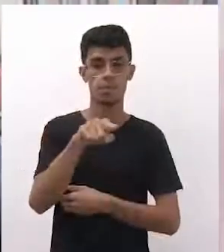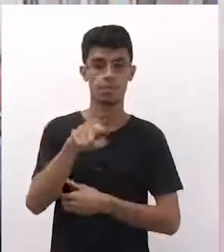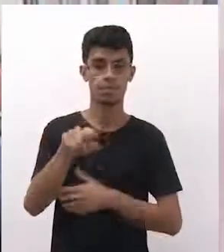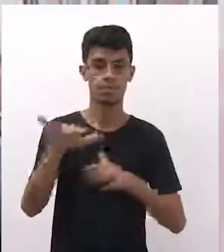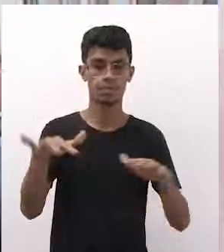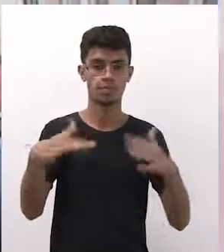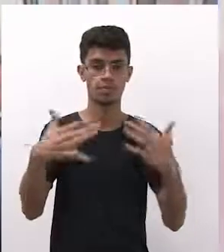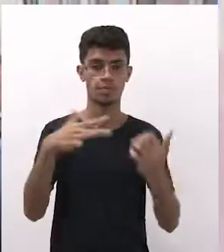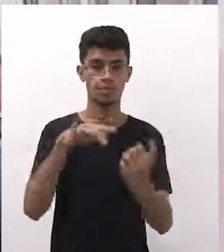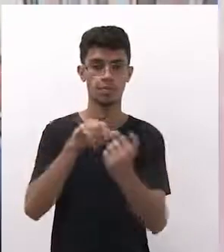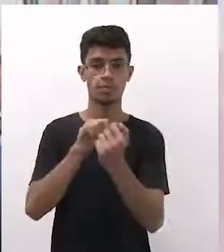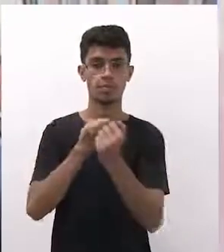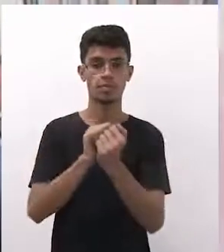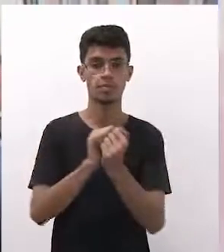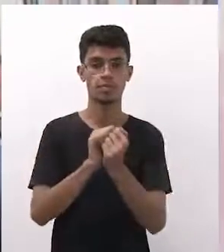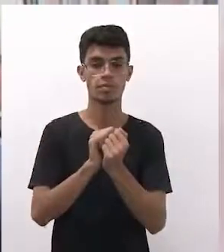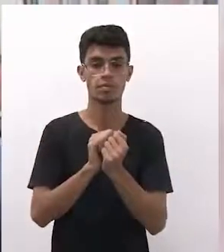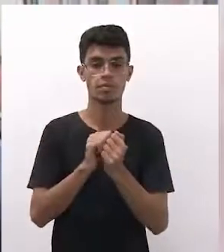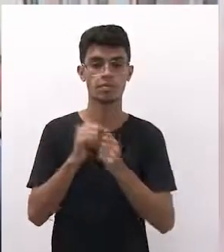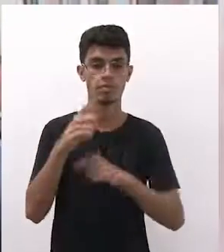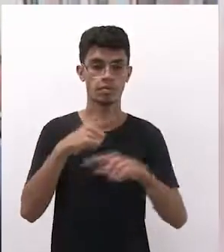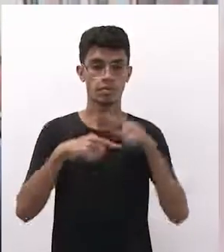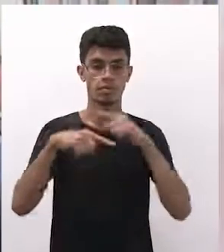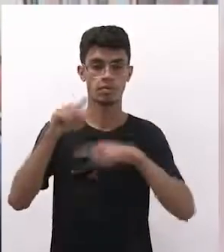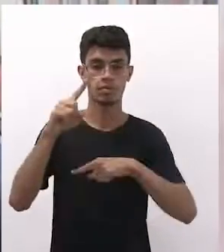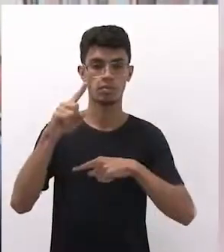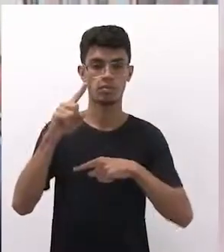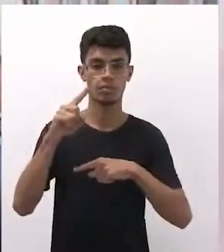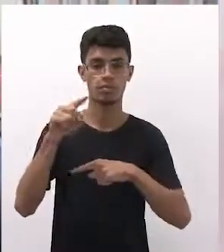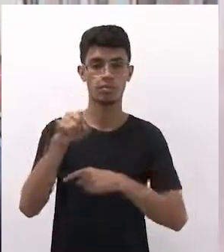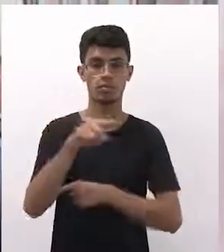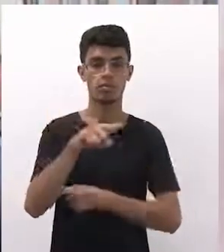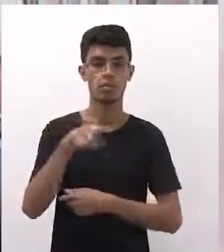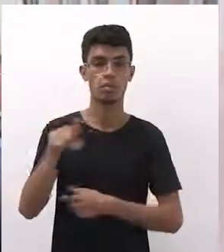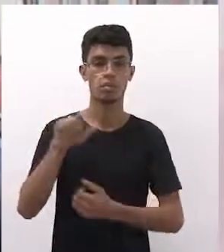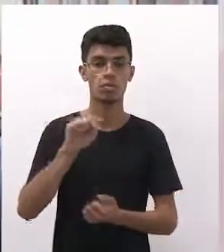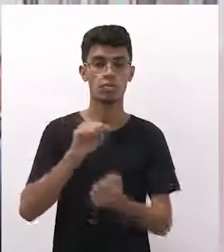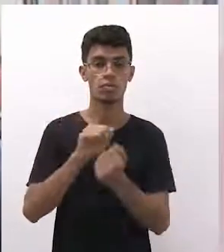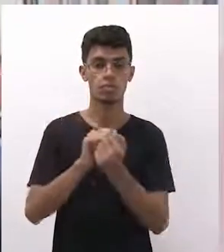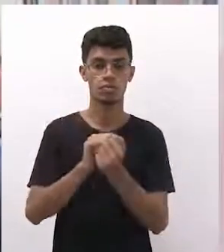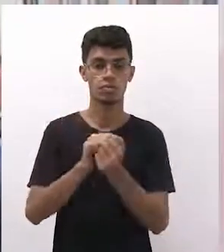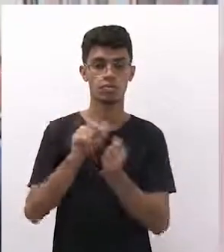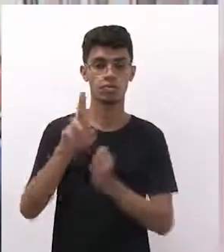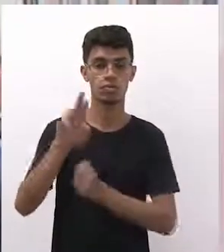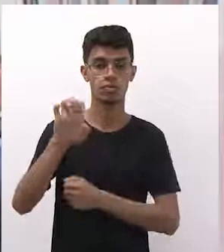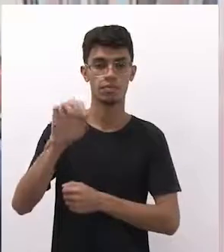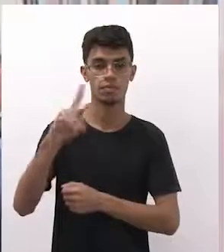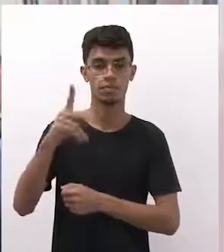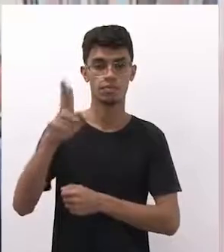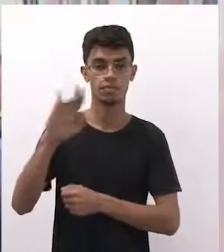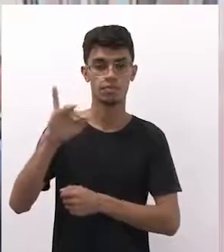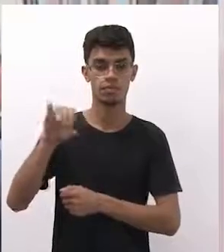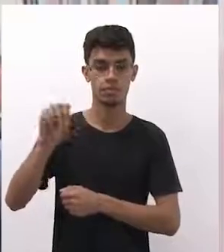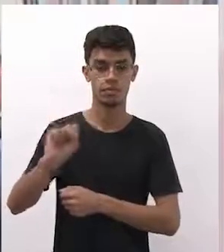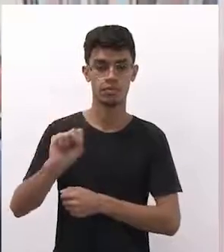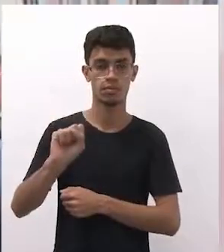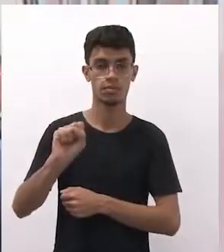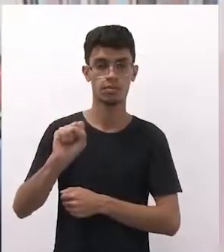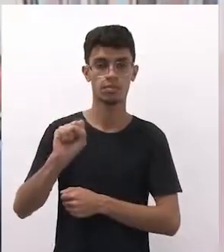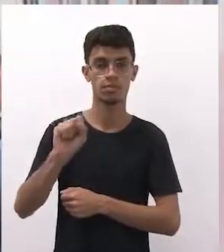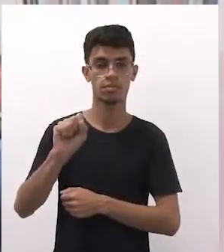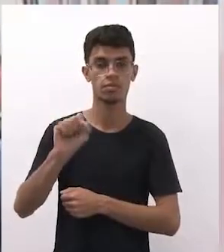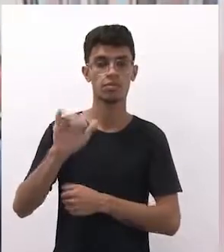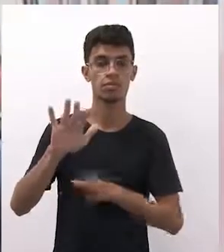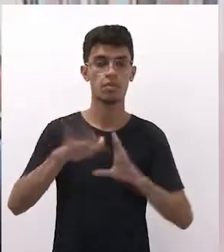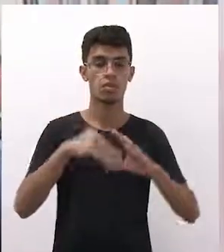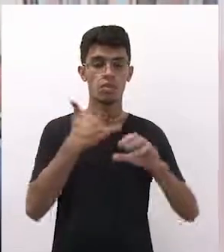aí conosco no nosso canal Desenvolvimento Profissional. Vocês podem acompanhar a reprise no canal do Centro de Mídia, né, canal oficial do YouTube no